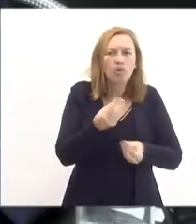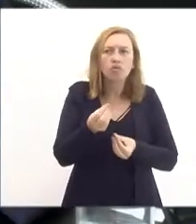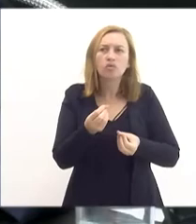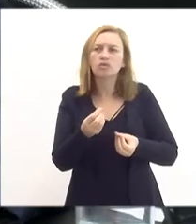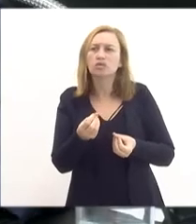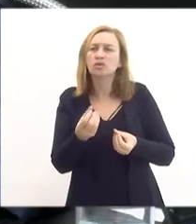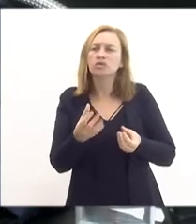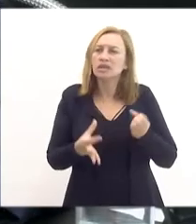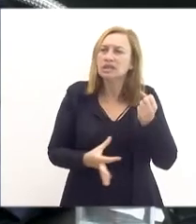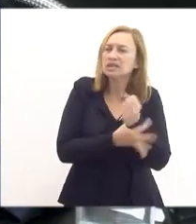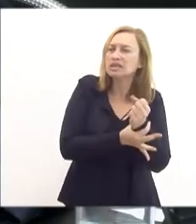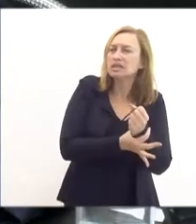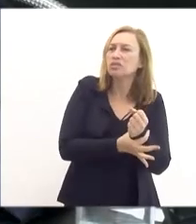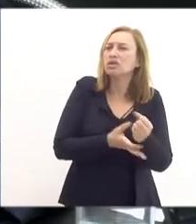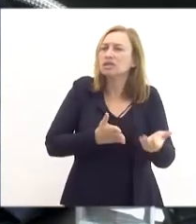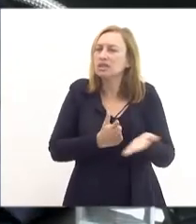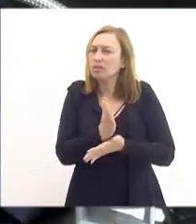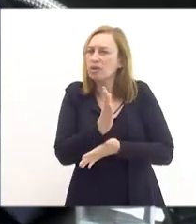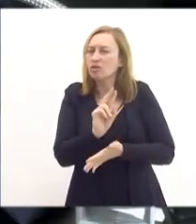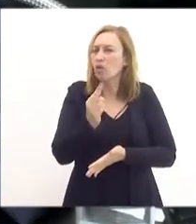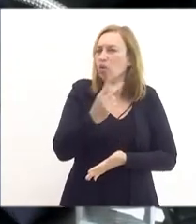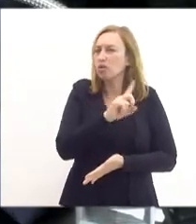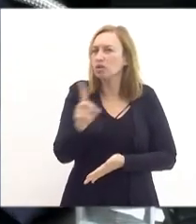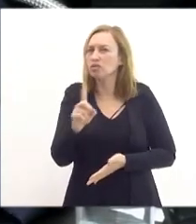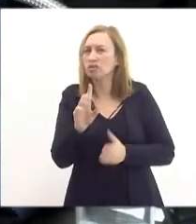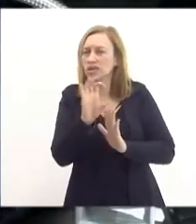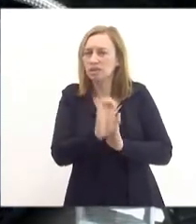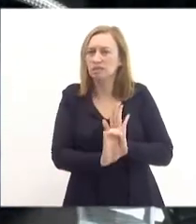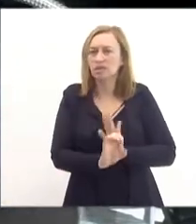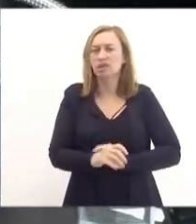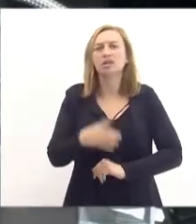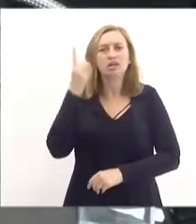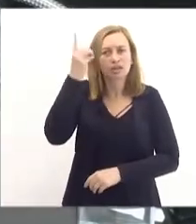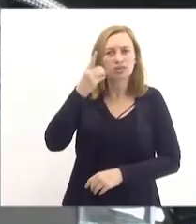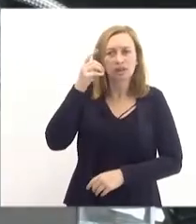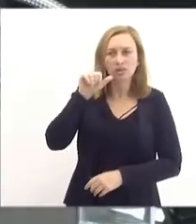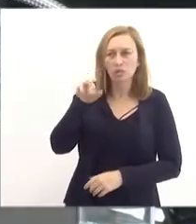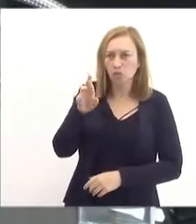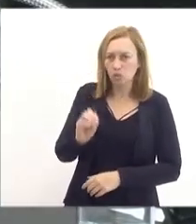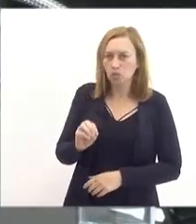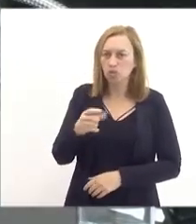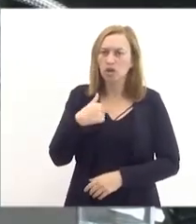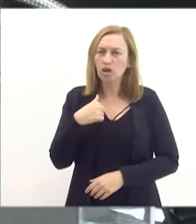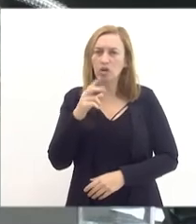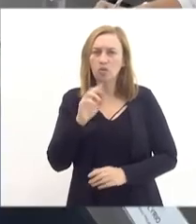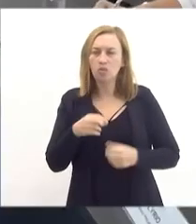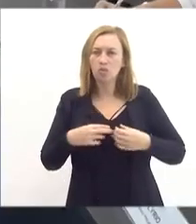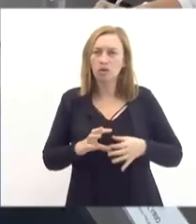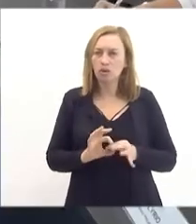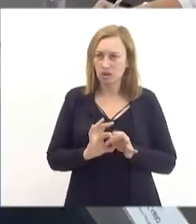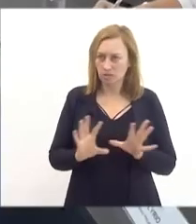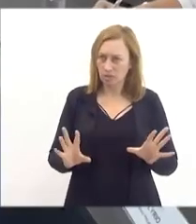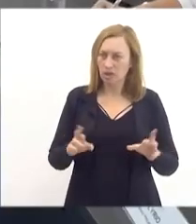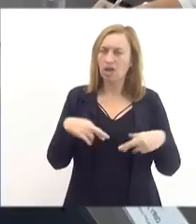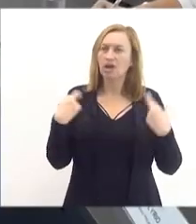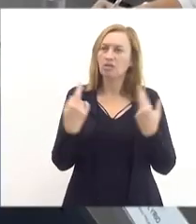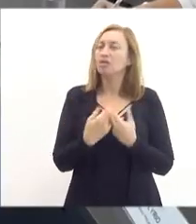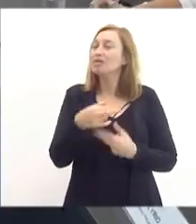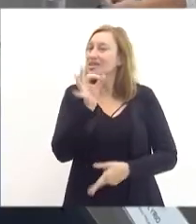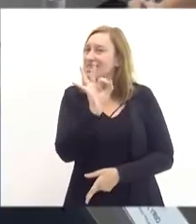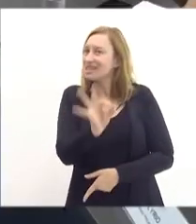ter mais segurança na aprovação ou não dessa emenda. Deputado Vandauari, eu abri a reunião